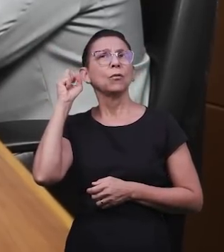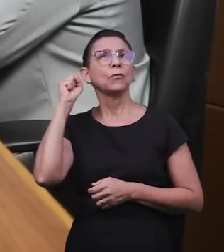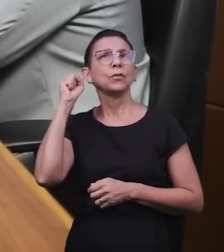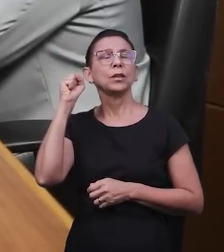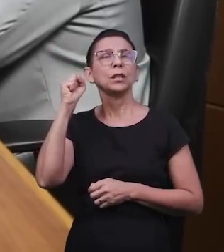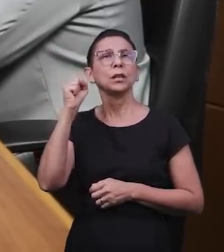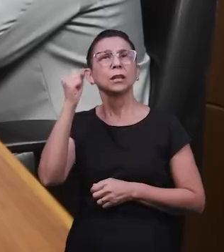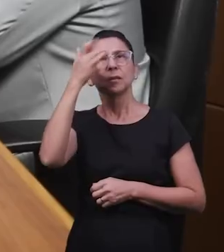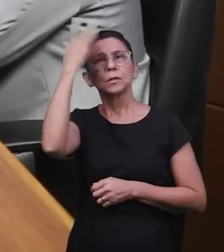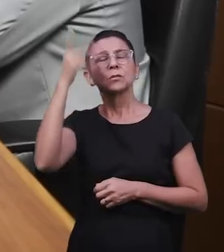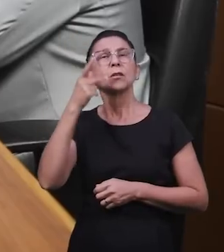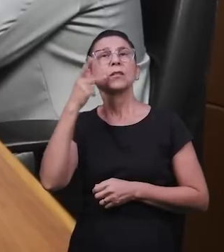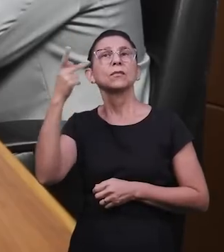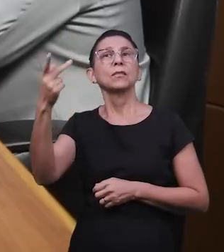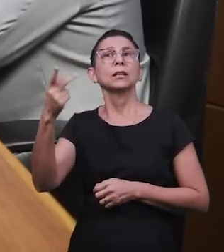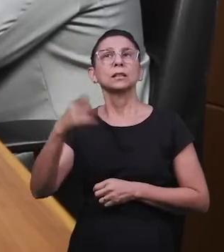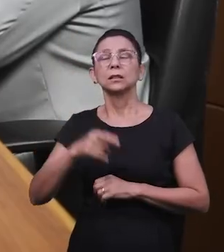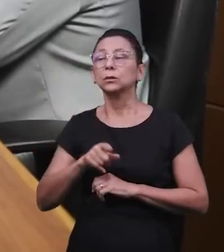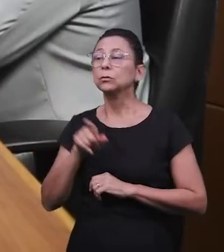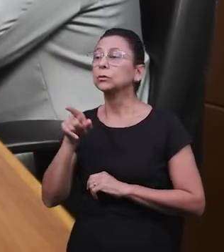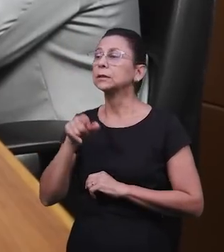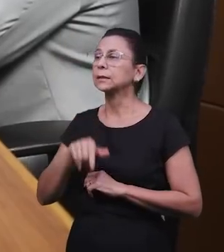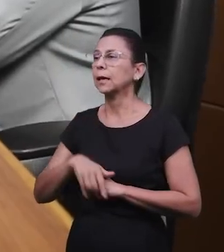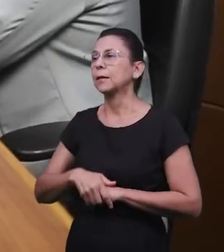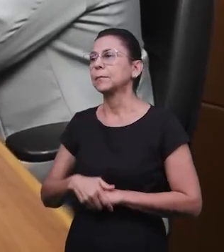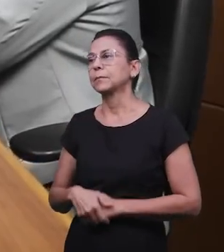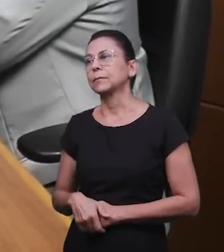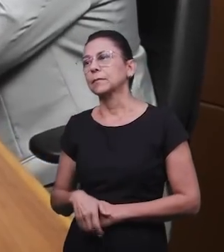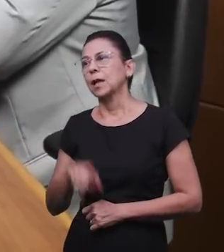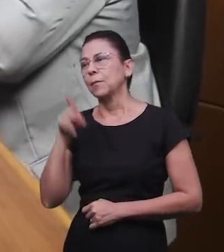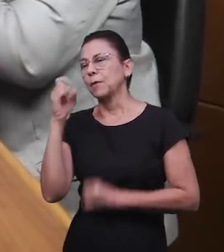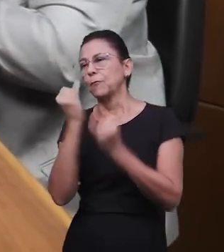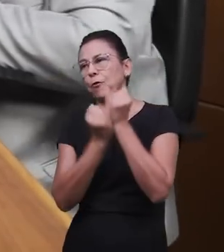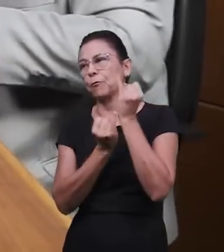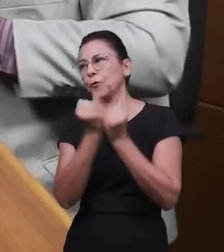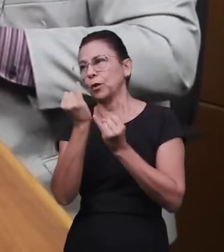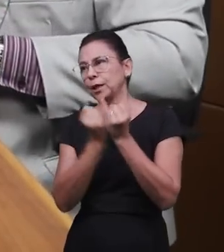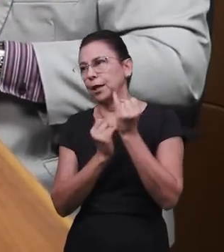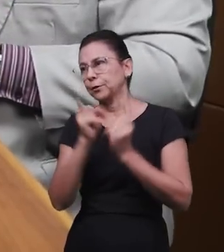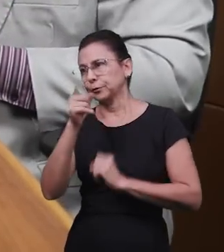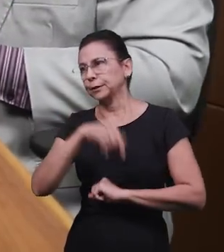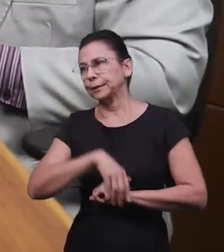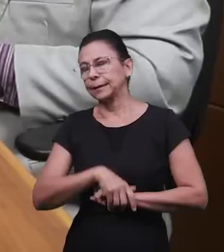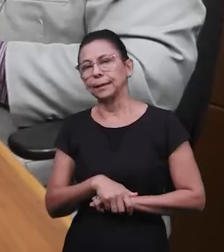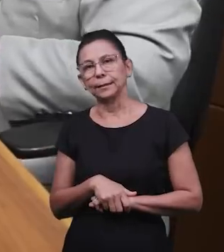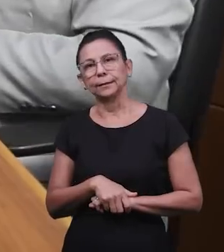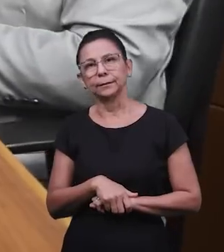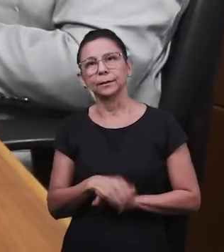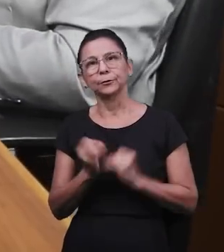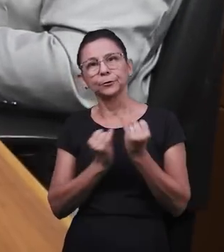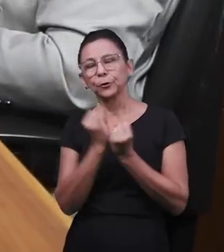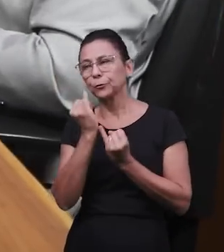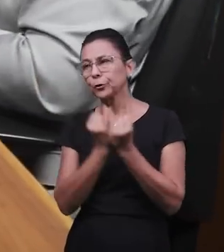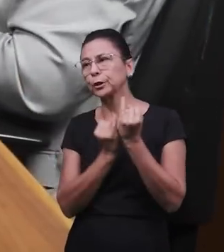isso aí. Rapaz, você é muito fofoqueiro. Fofoqueiro desse jeito. Oh, você não é revelação, não, isso é